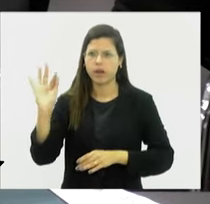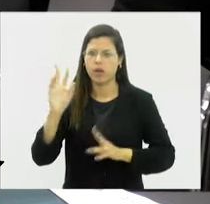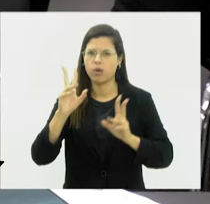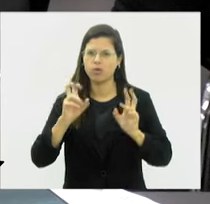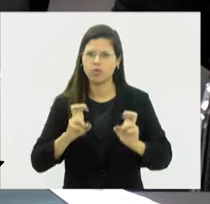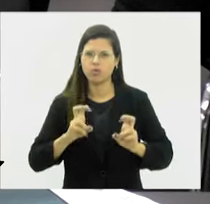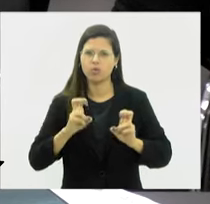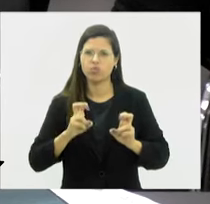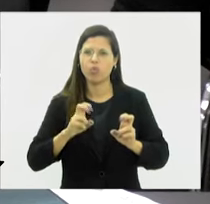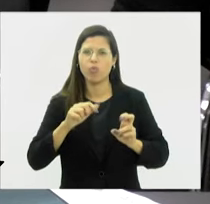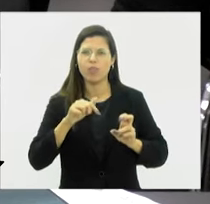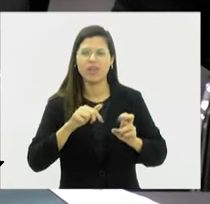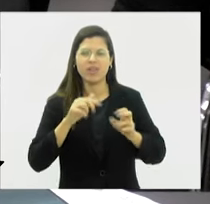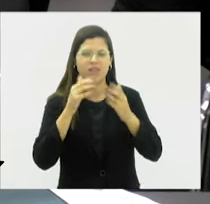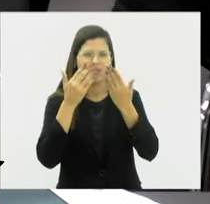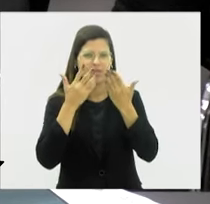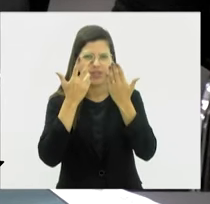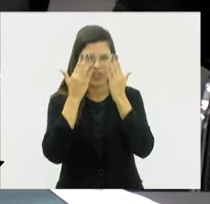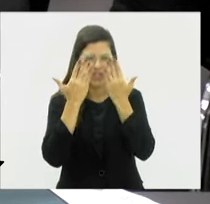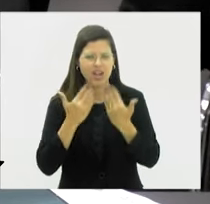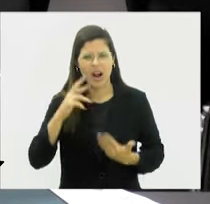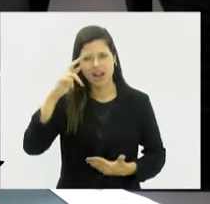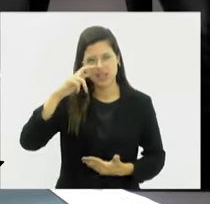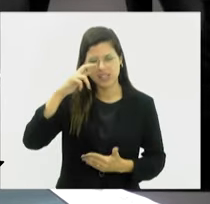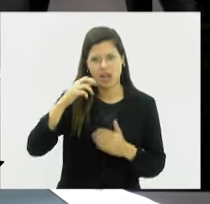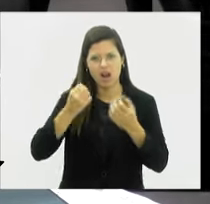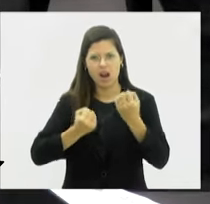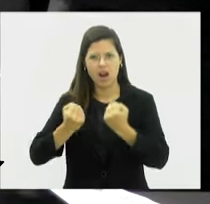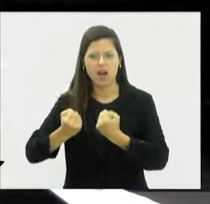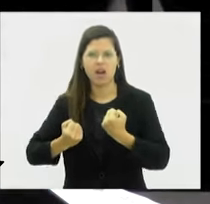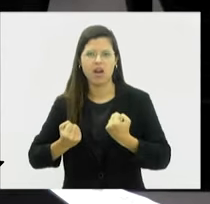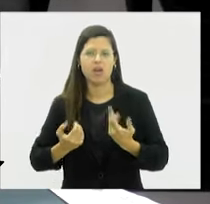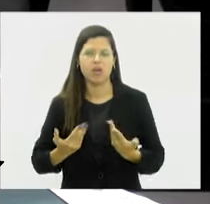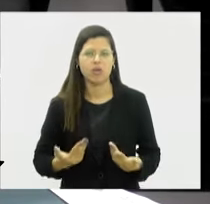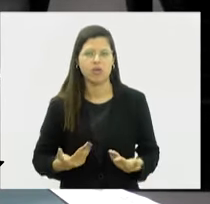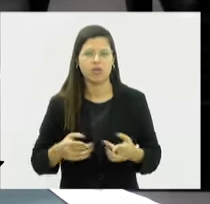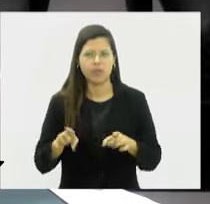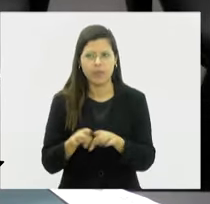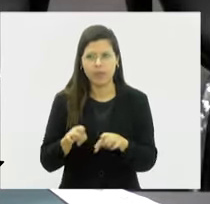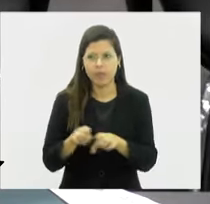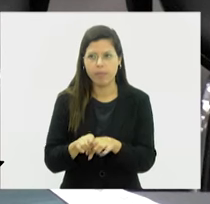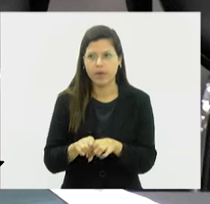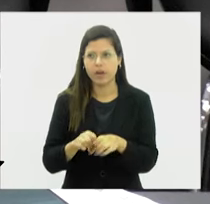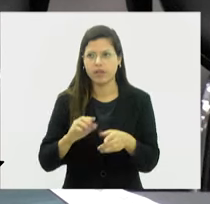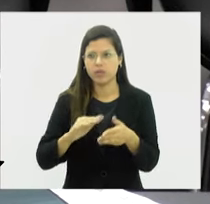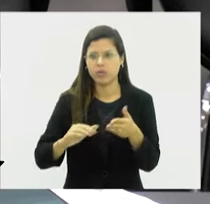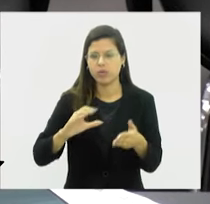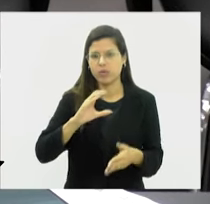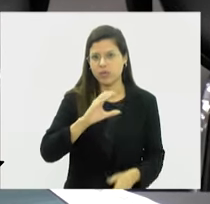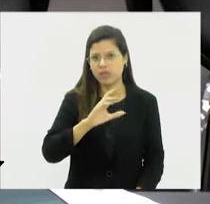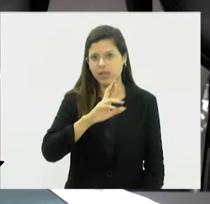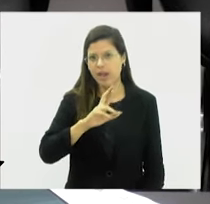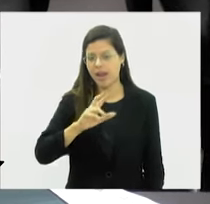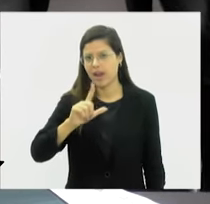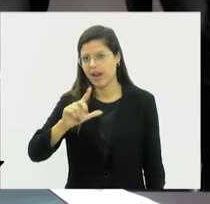autovistoria, derrubou por arrasto a dupla cobrança do CRLV,